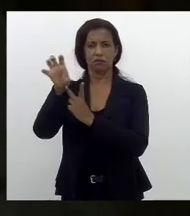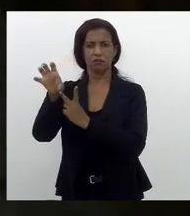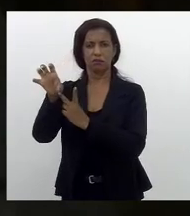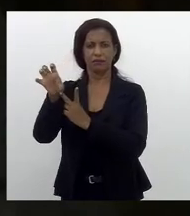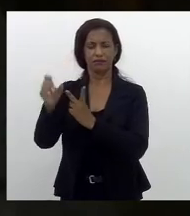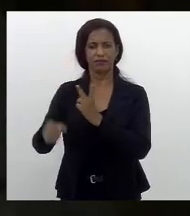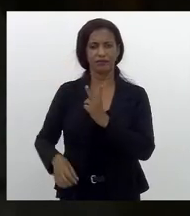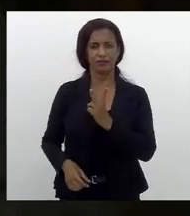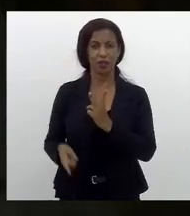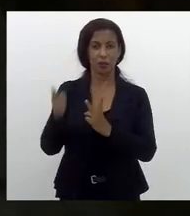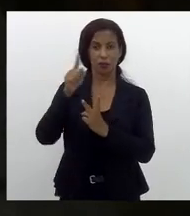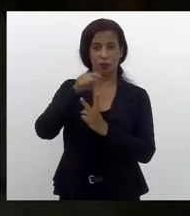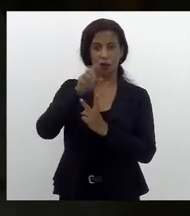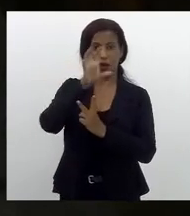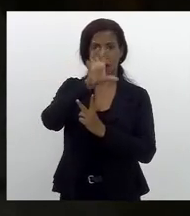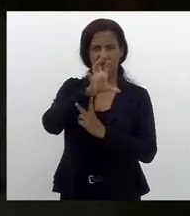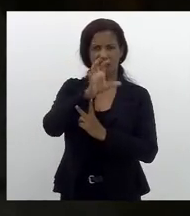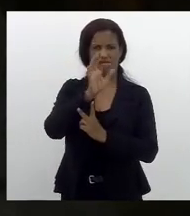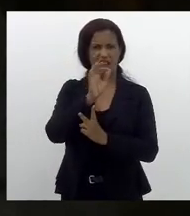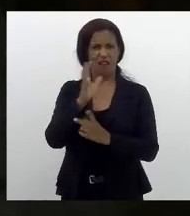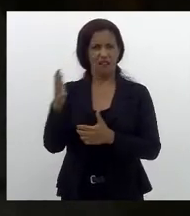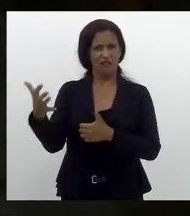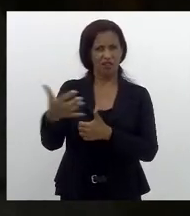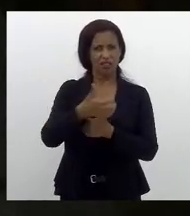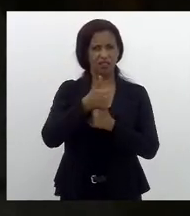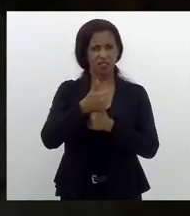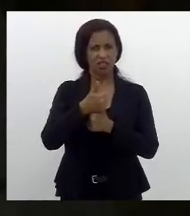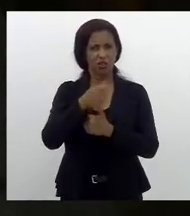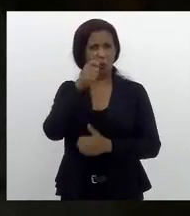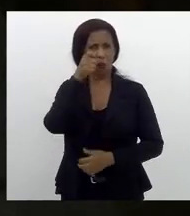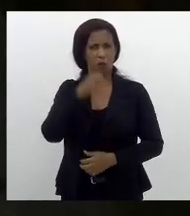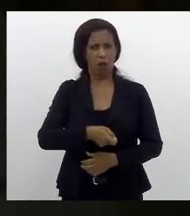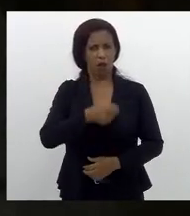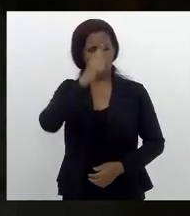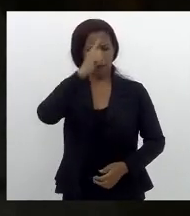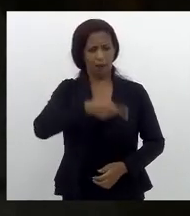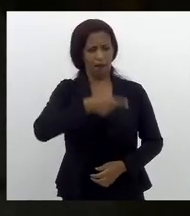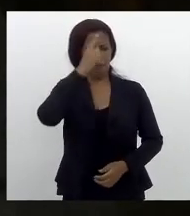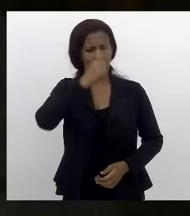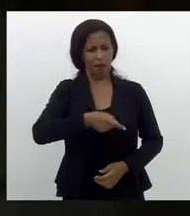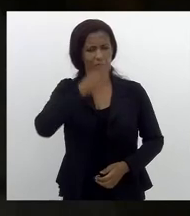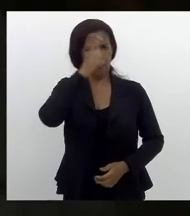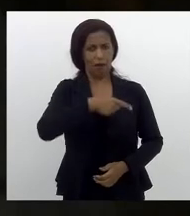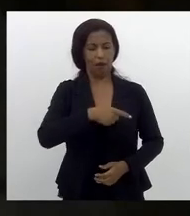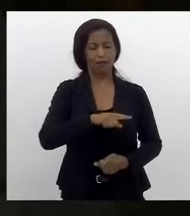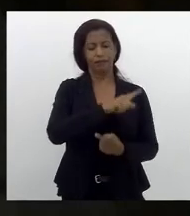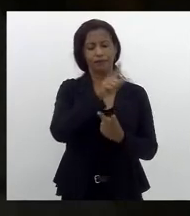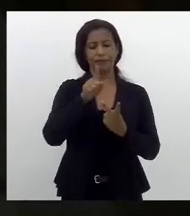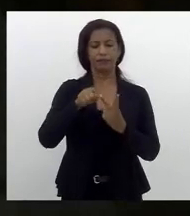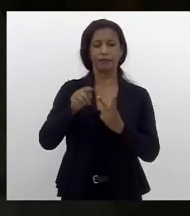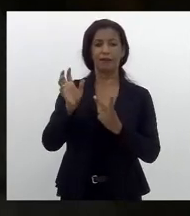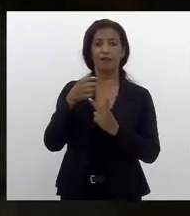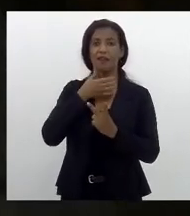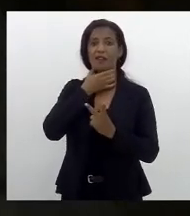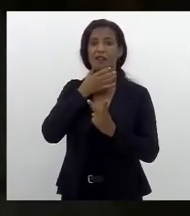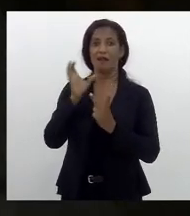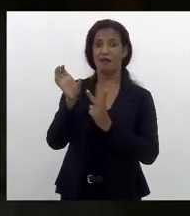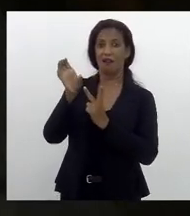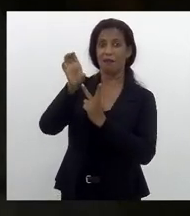cabeça do fascismo, do autoritarismo, do mandonismo, e, por outro lado, a